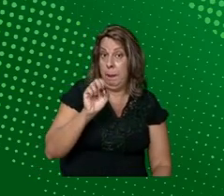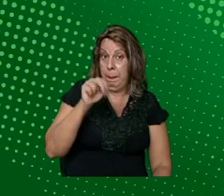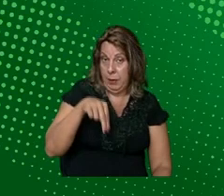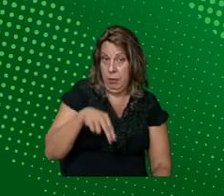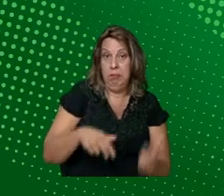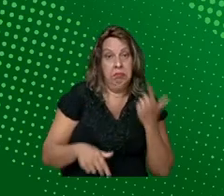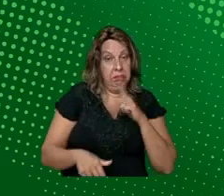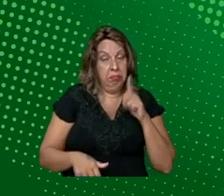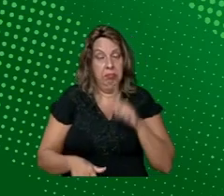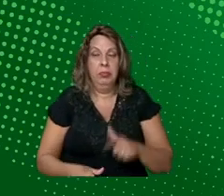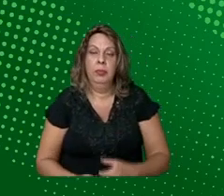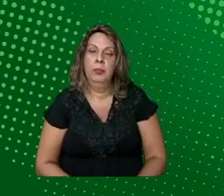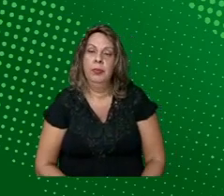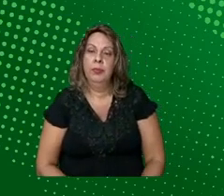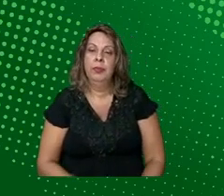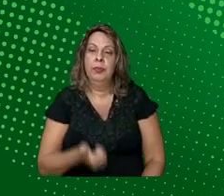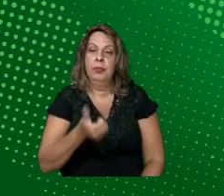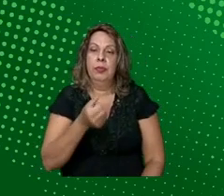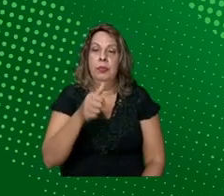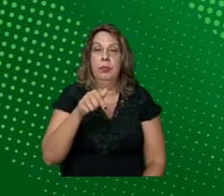É isso aí, olha só.